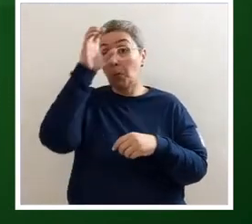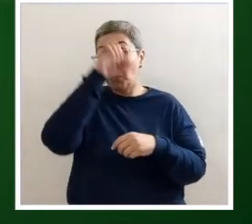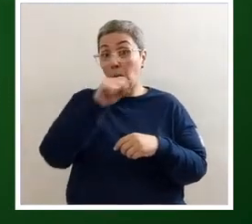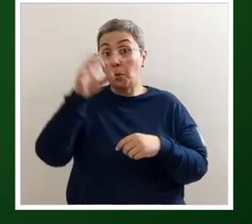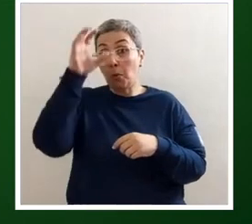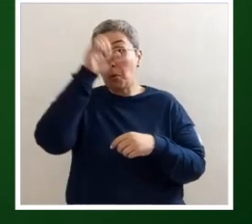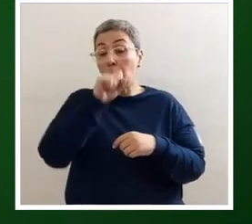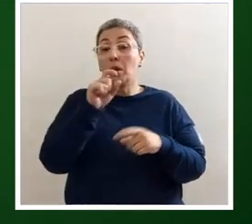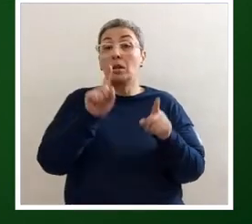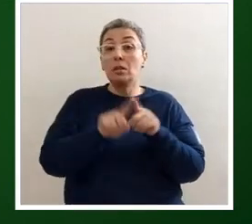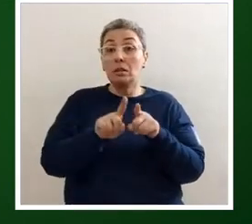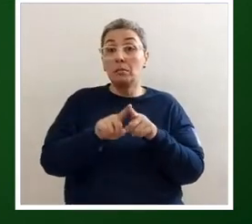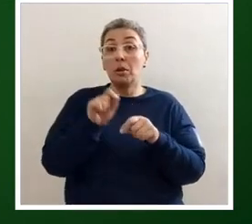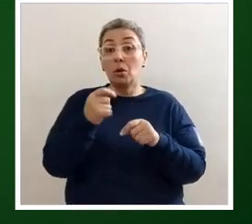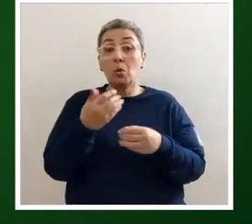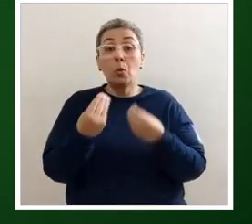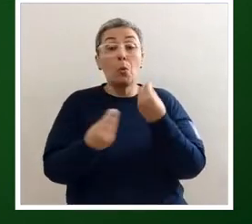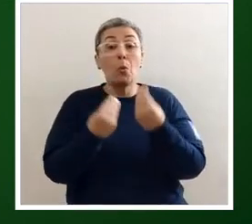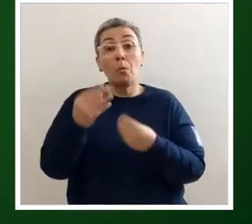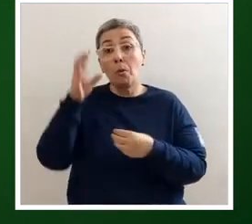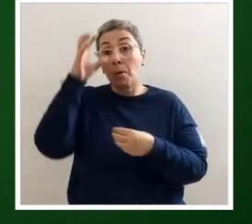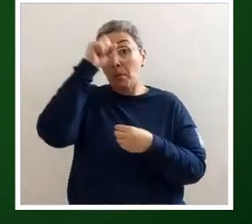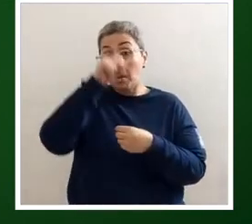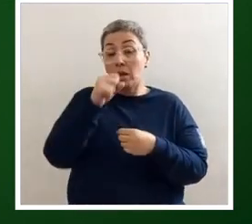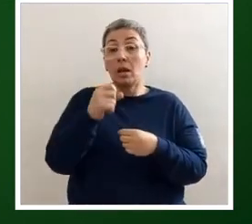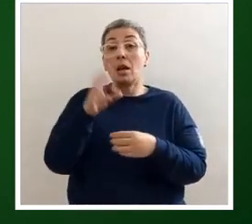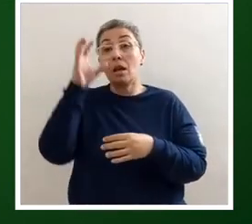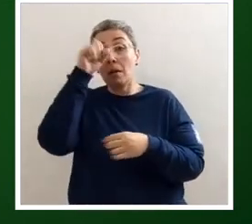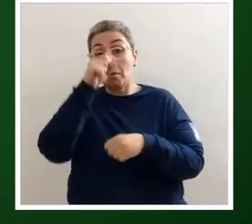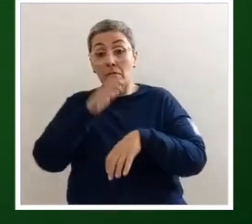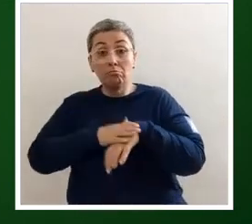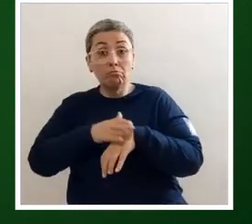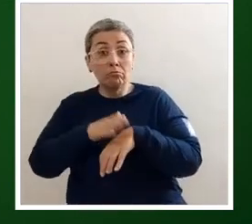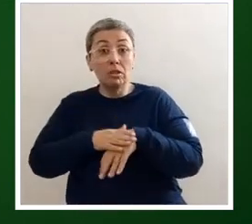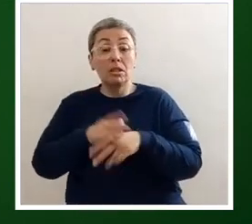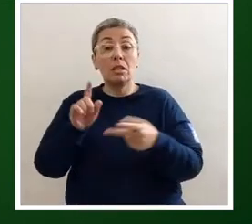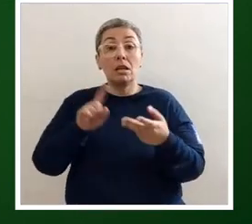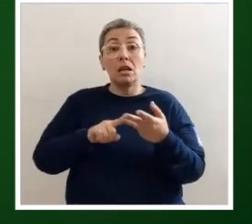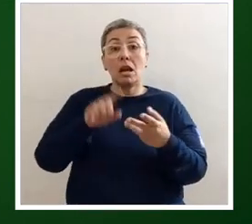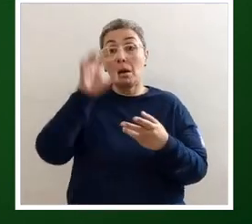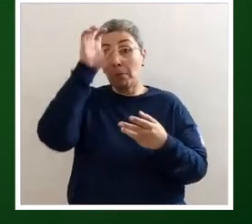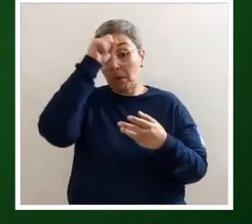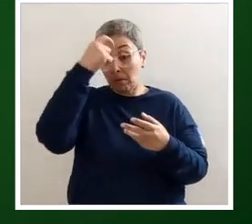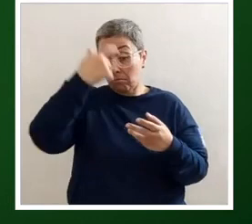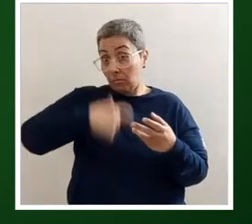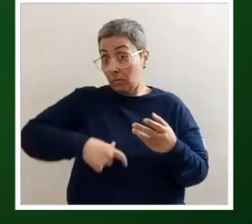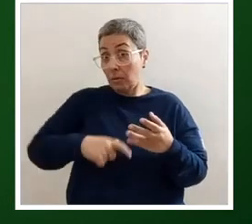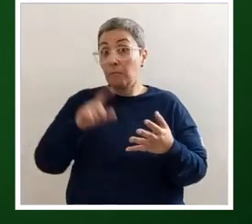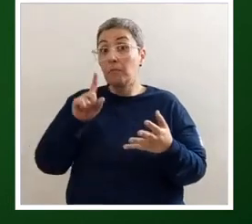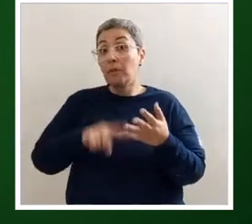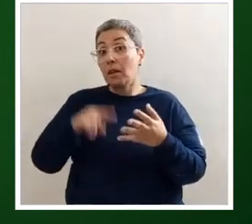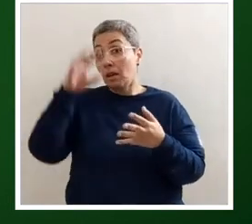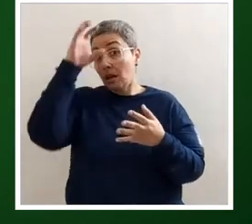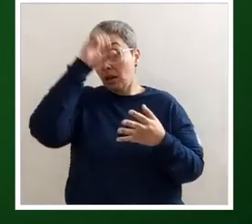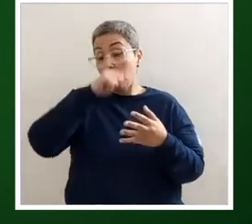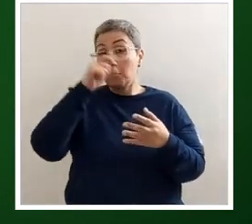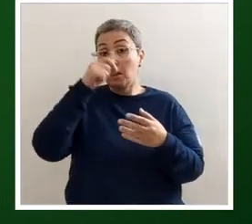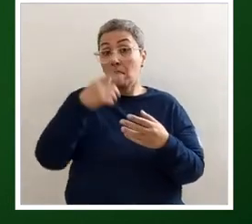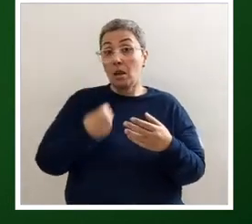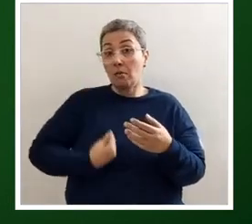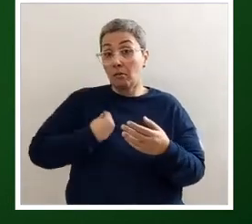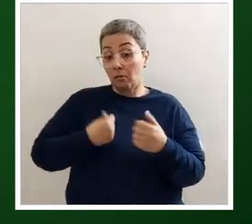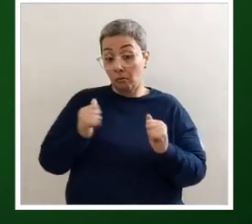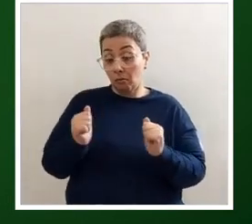a aprender aprender a fazer aprender a ser e aprender a